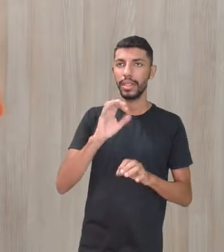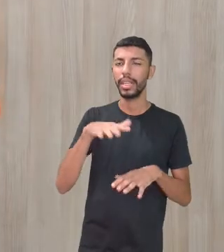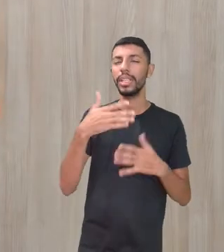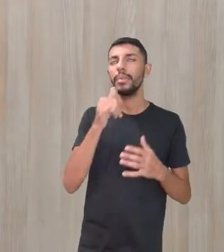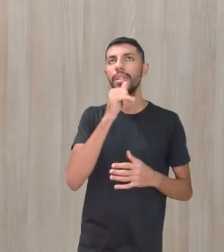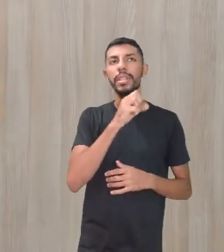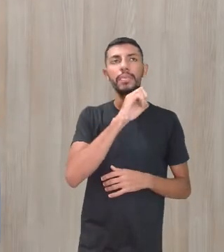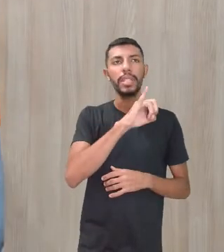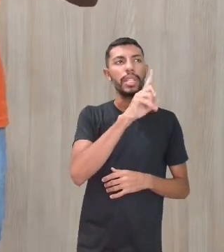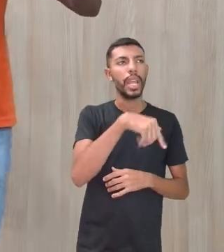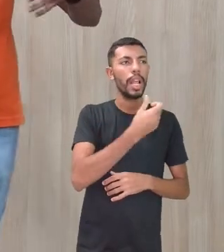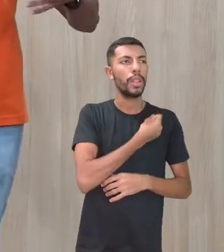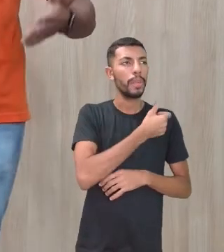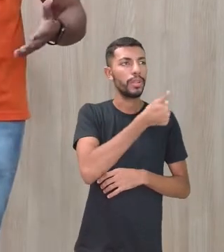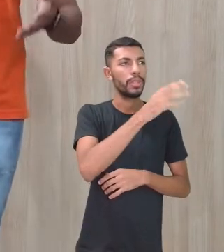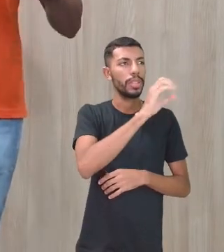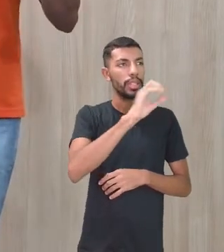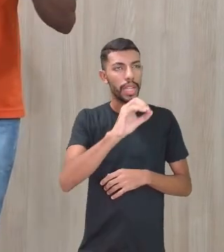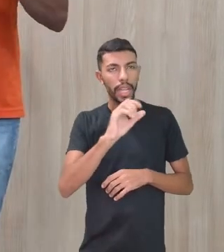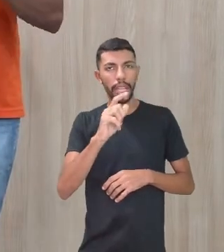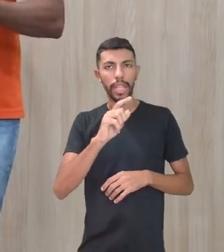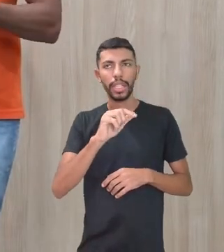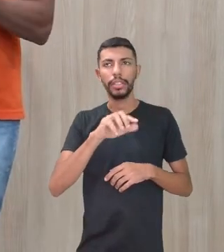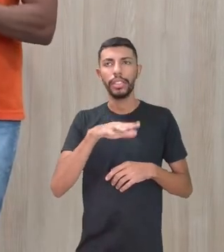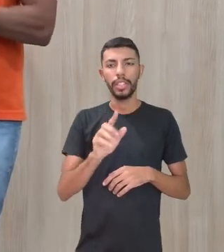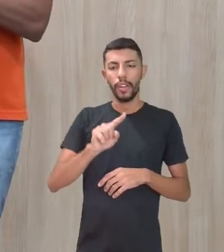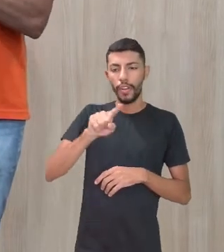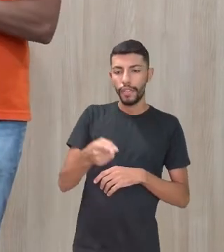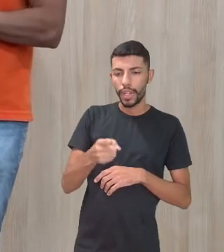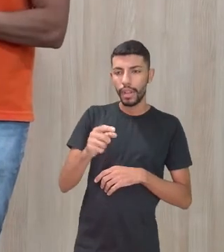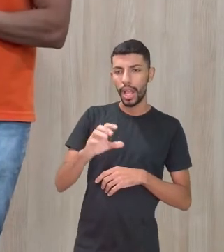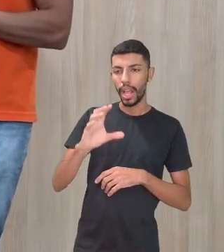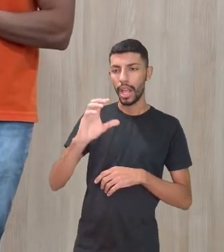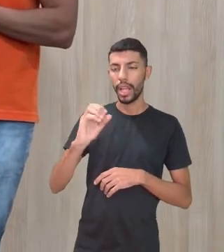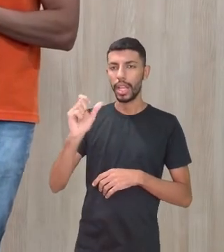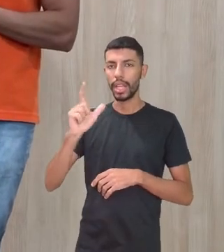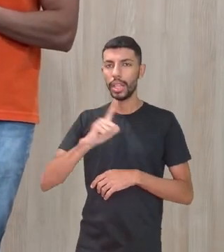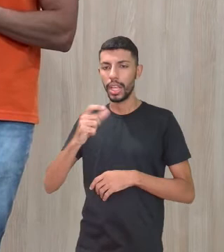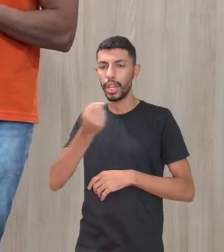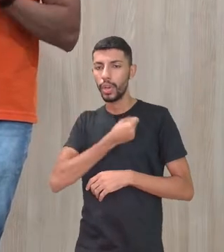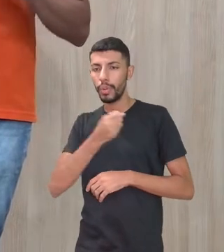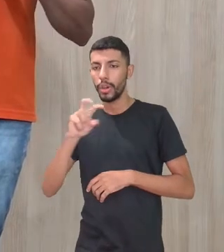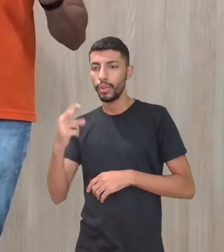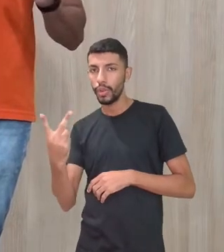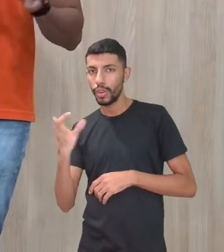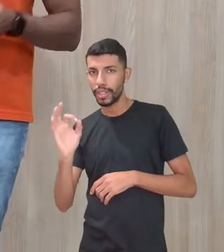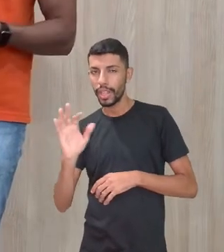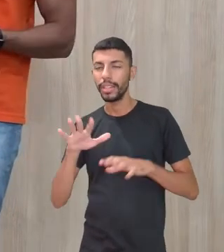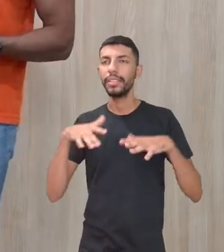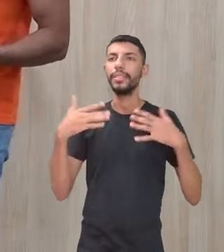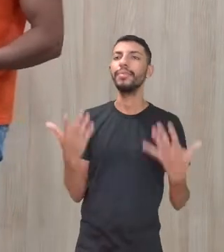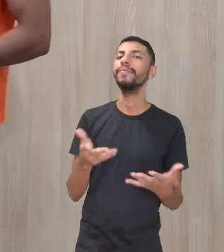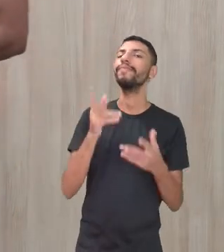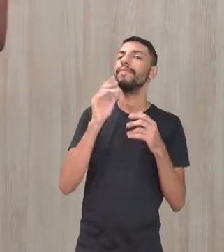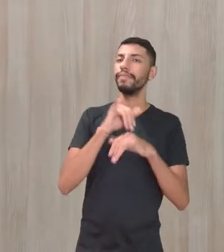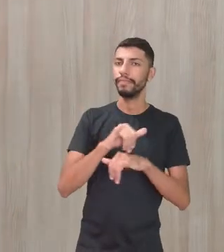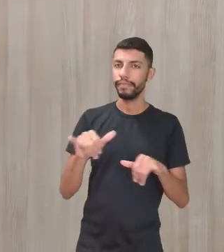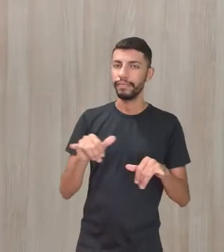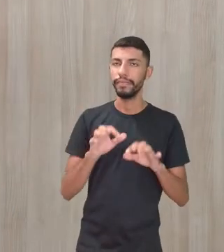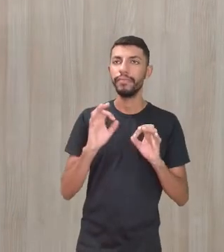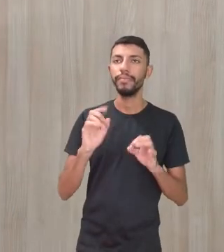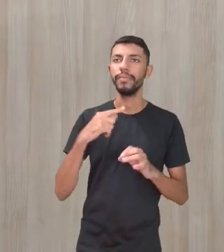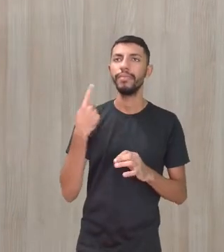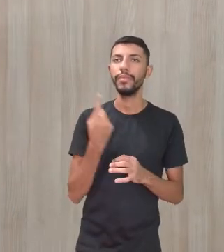100, a gente vai ter o quê? 2 números depois da vírgula, certo? Tranquilo? Então, a gente dividiu